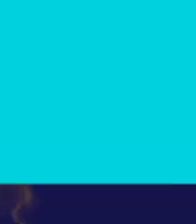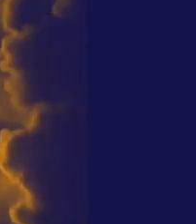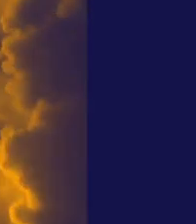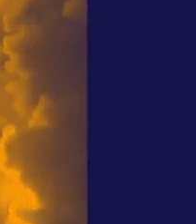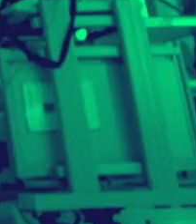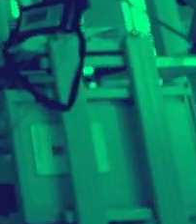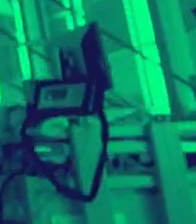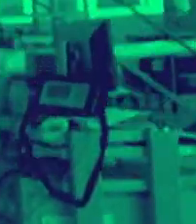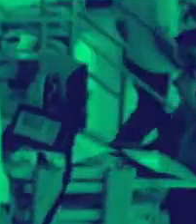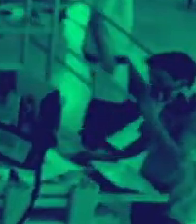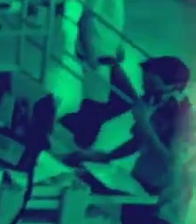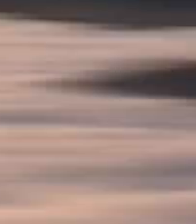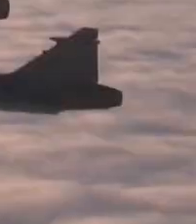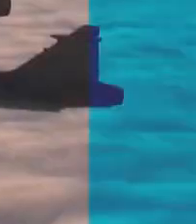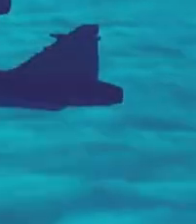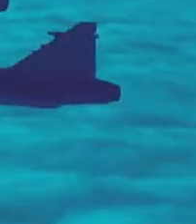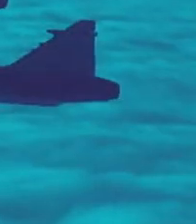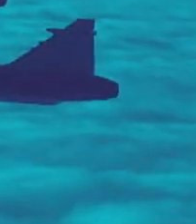Música